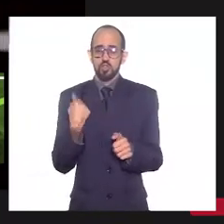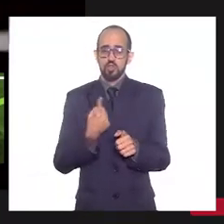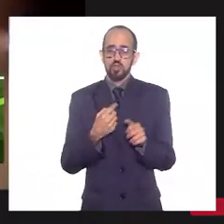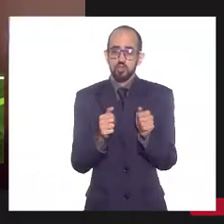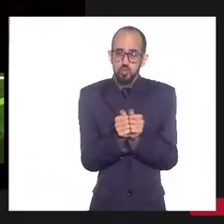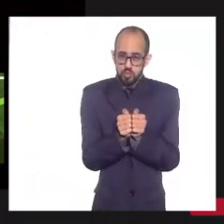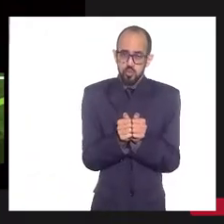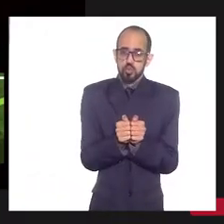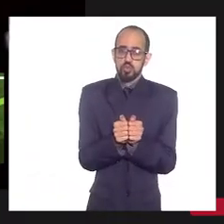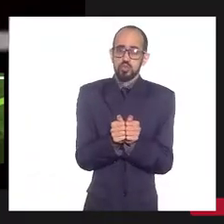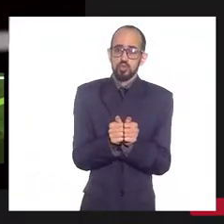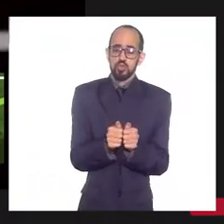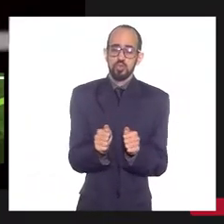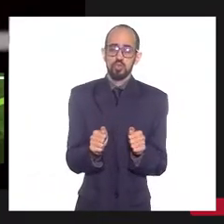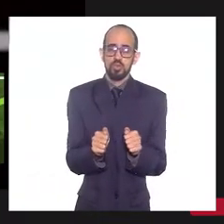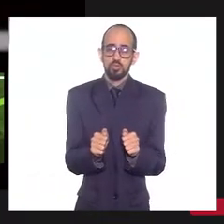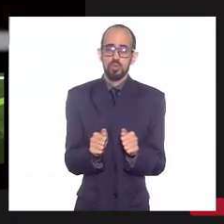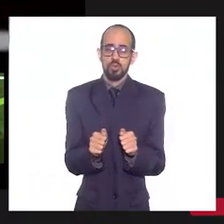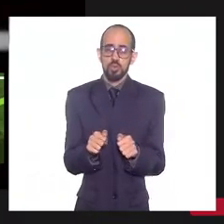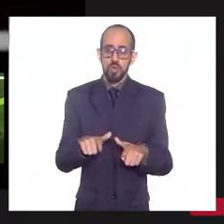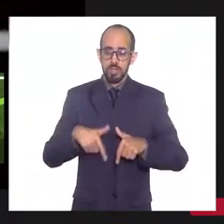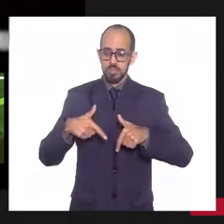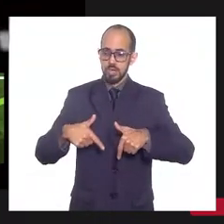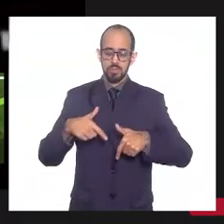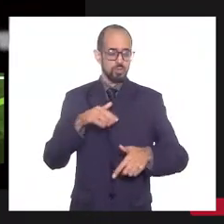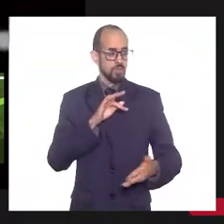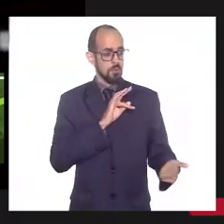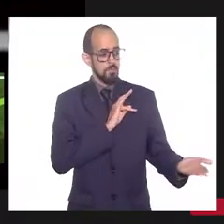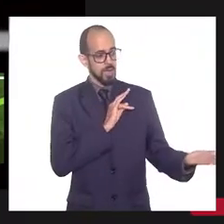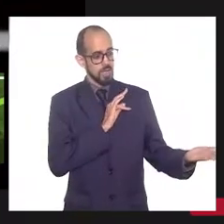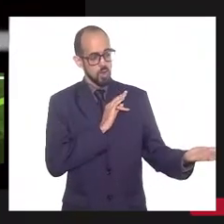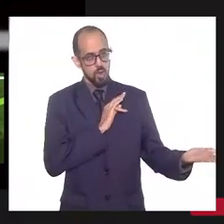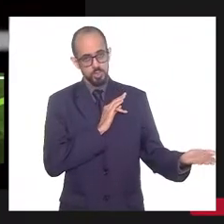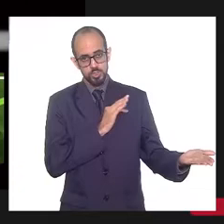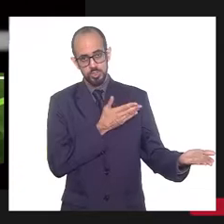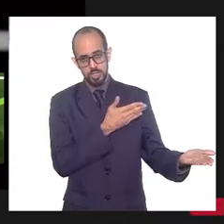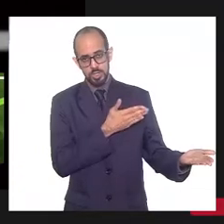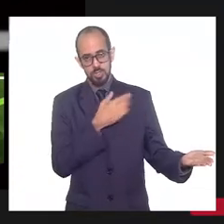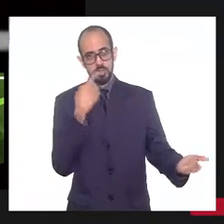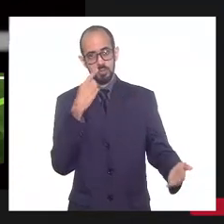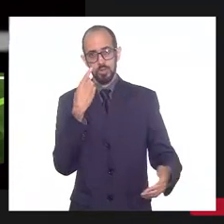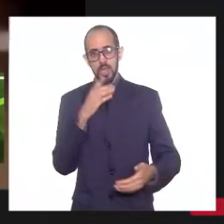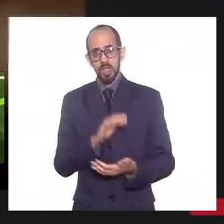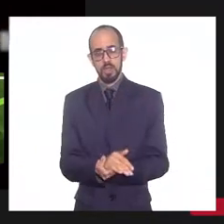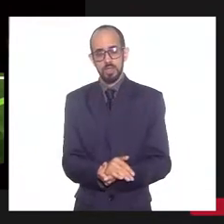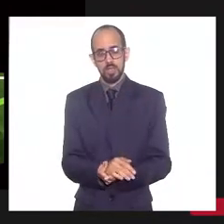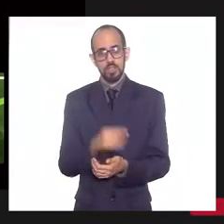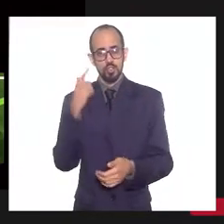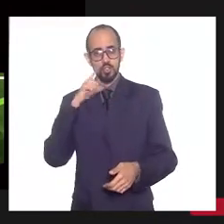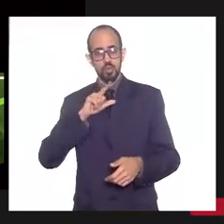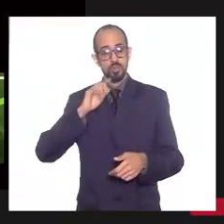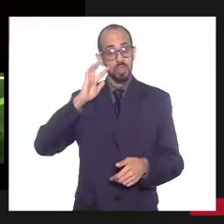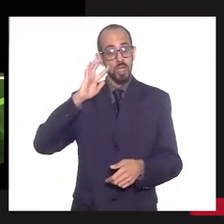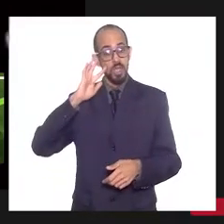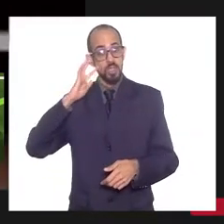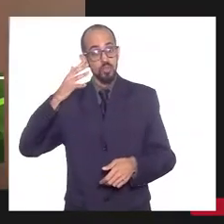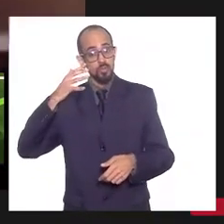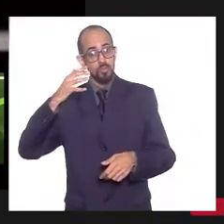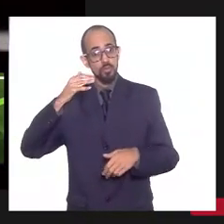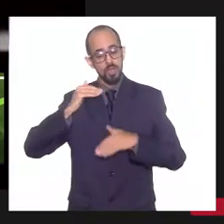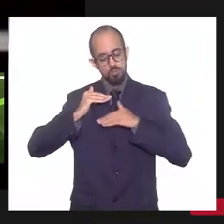aqui a partir da iniciativa da deputada Martha Rocha nessa CPI a gente consiga não resolver tudo